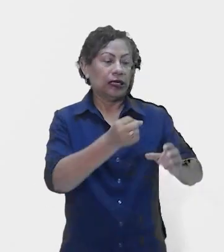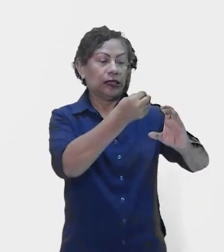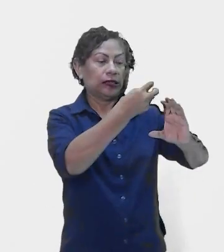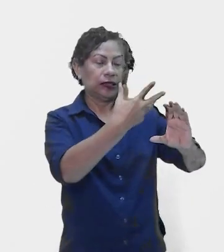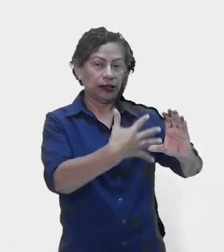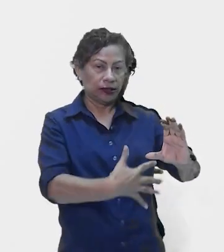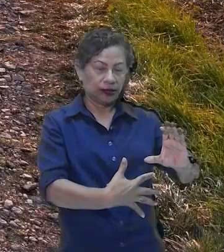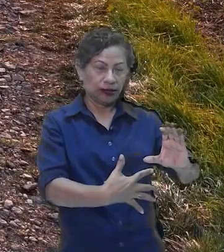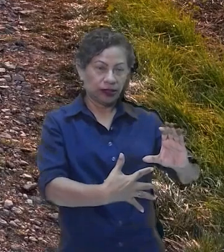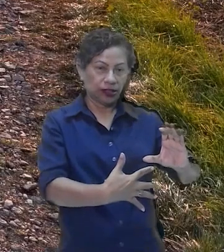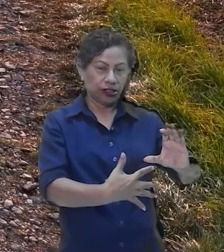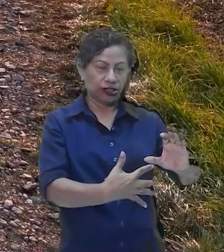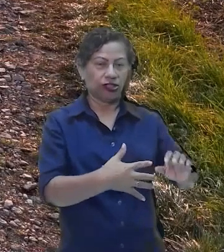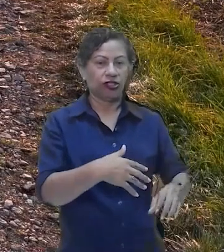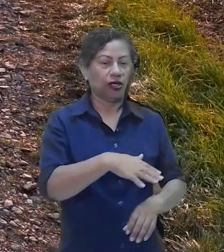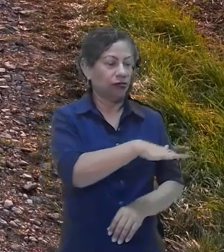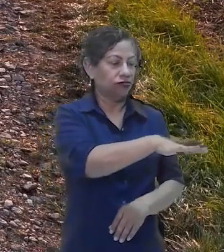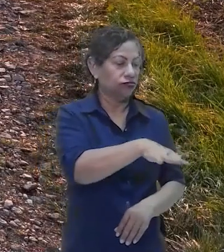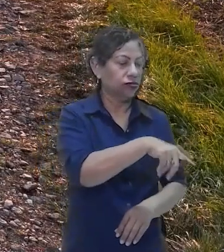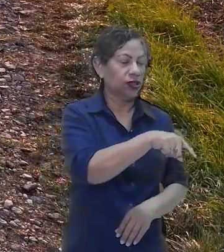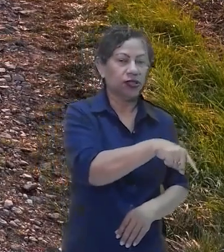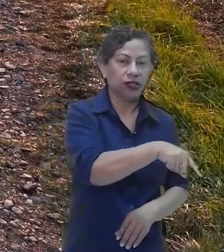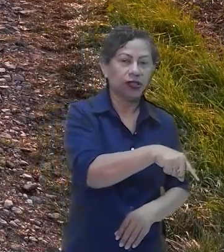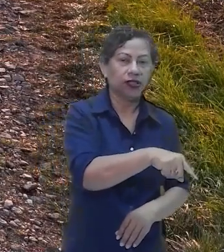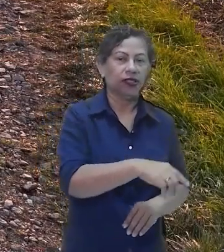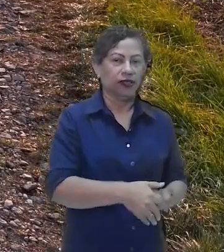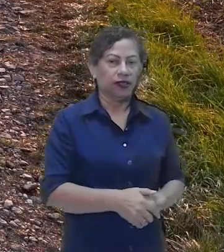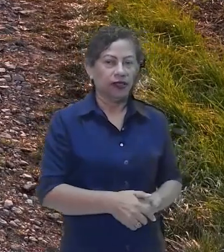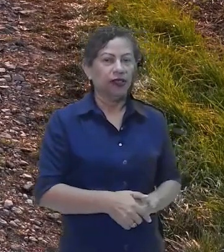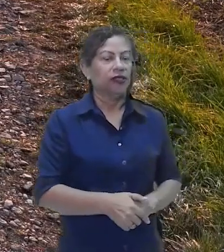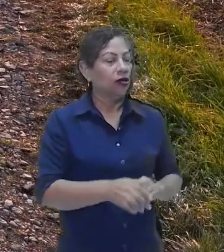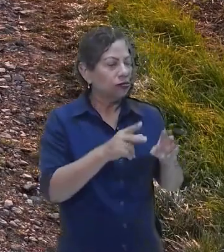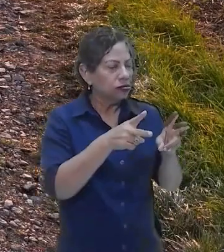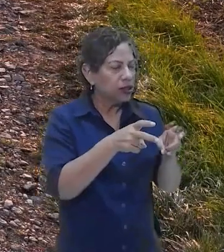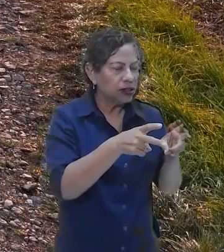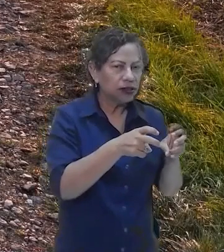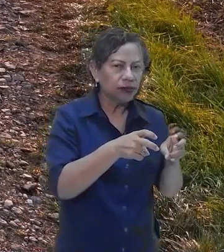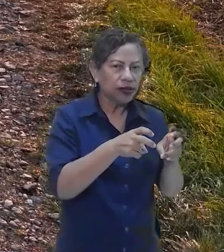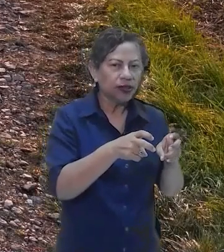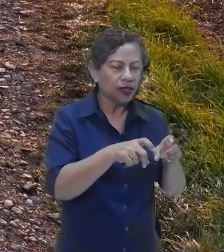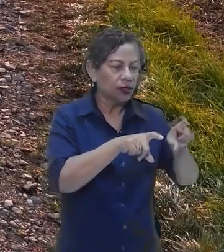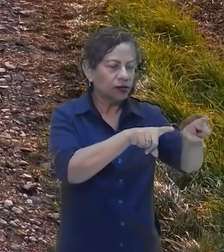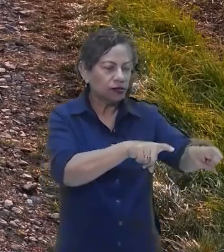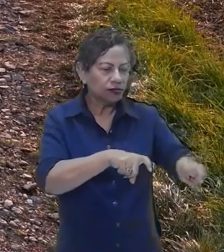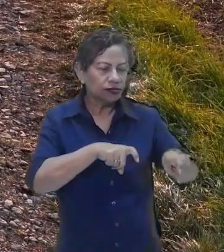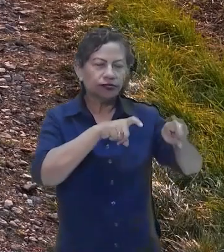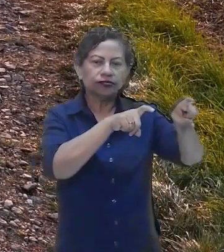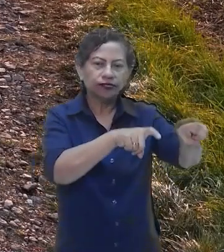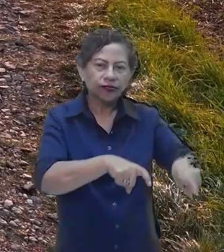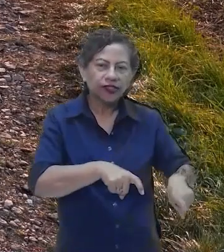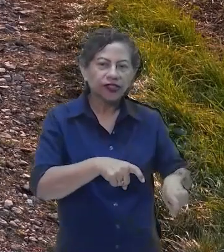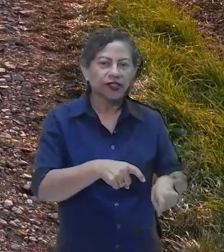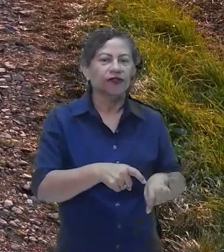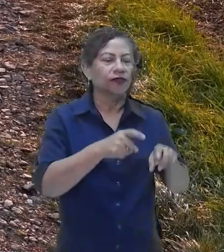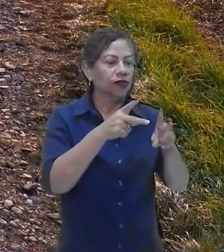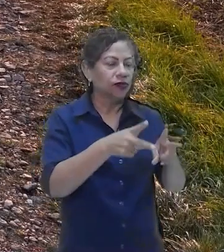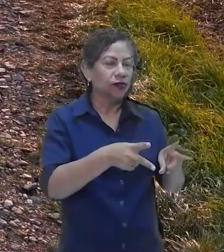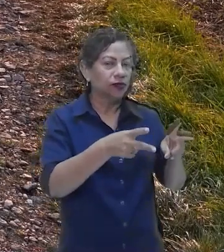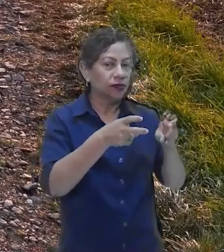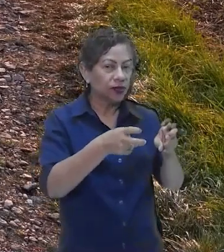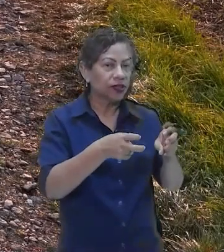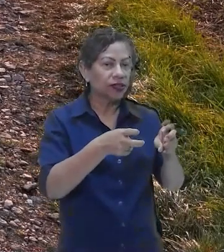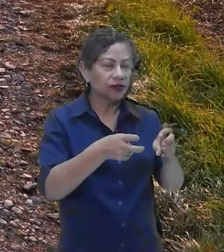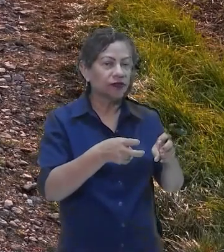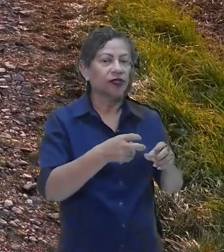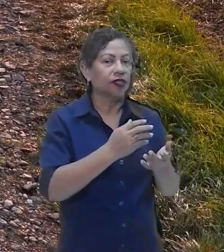uma imagem aqui que é uma paisagem aqui típica do espaço rural, certo? Algumas são mais modernas que